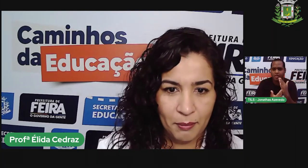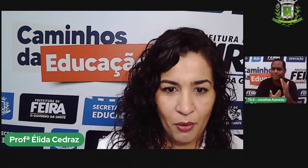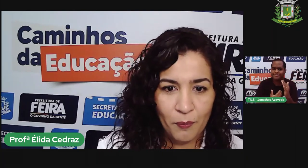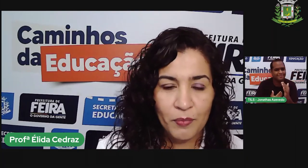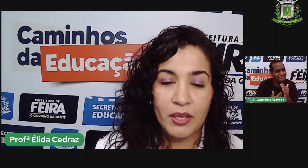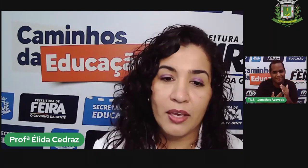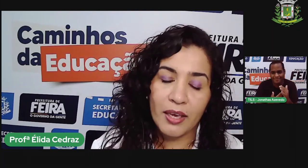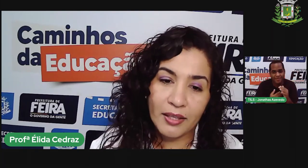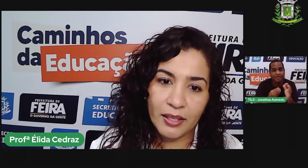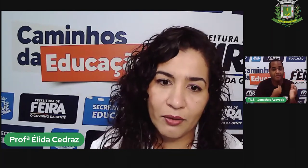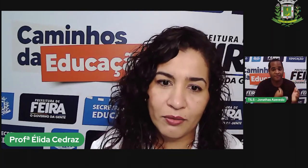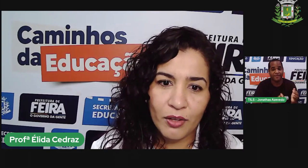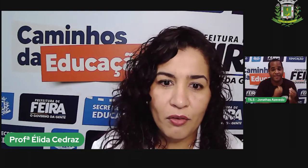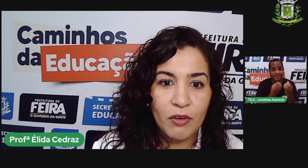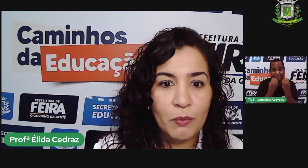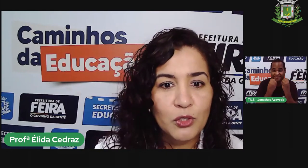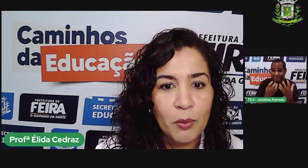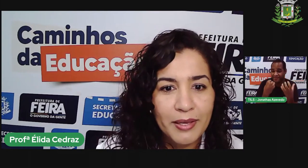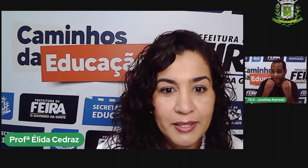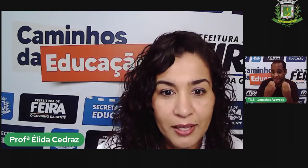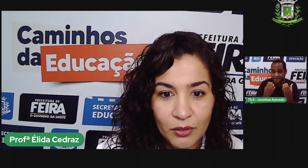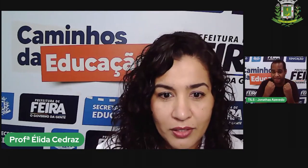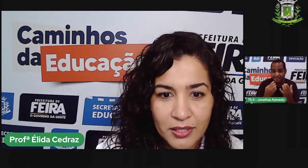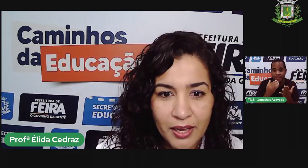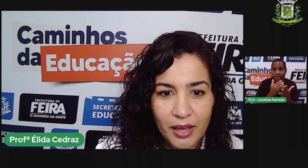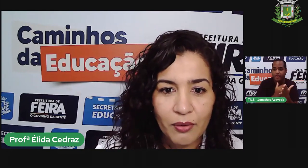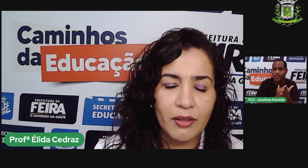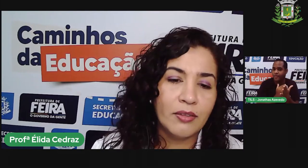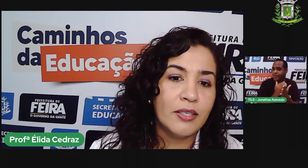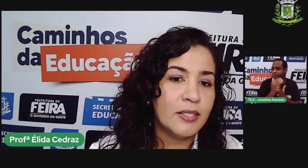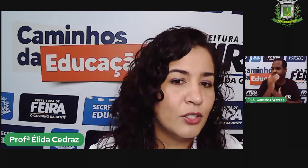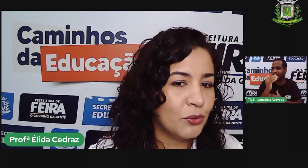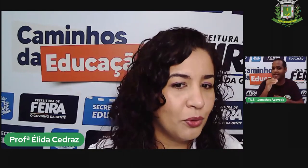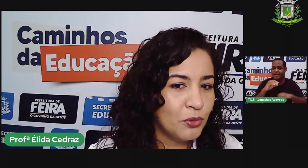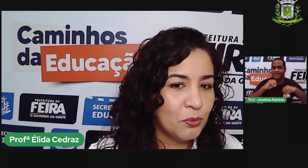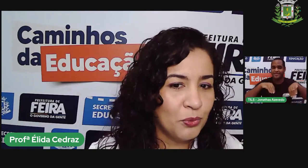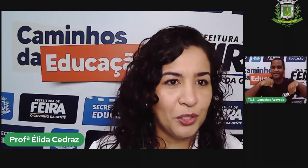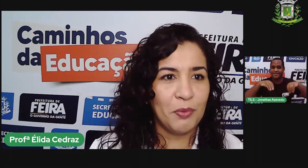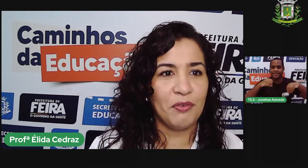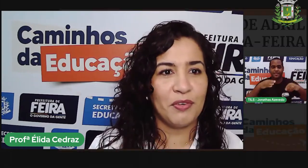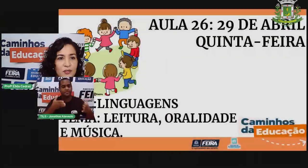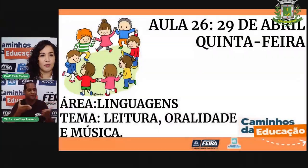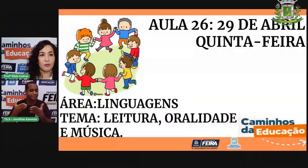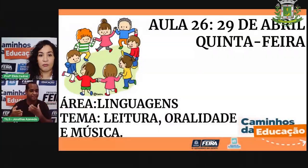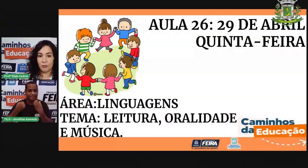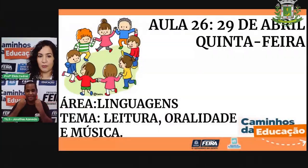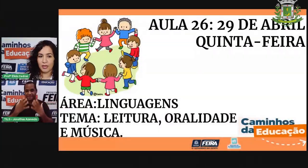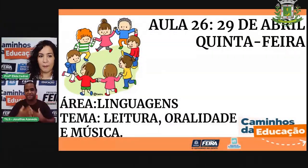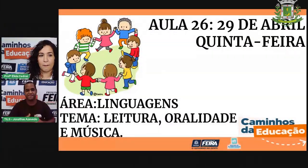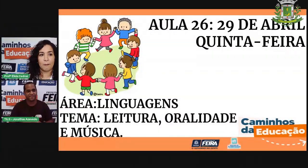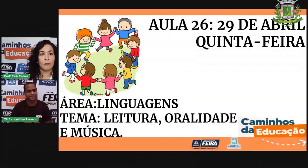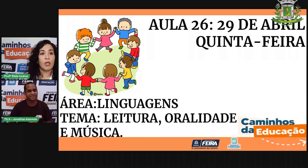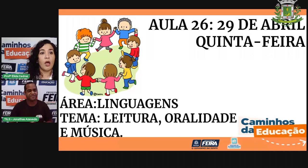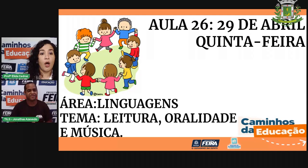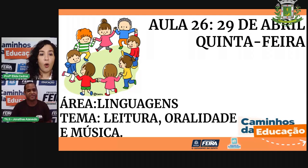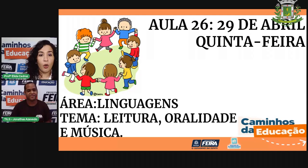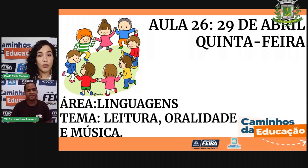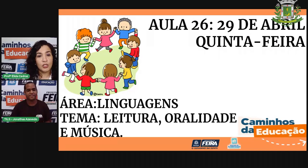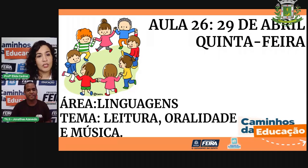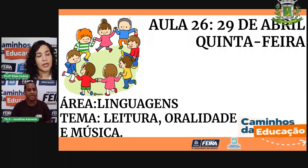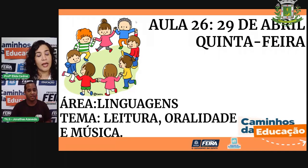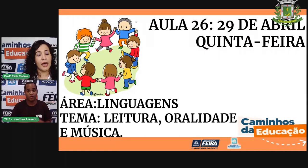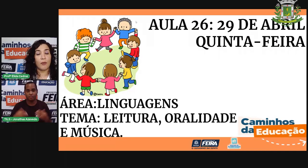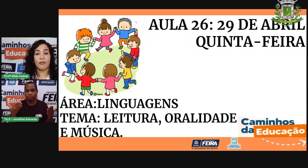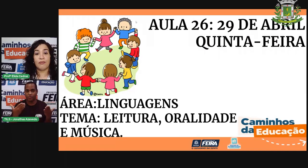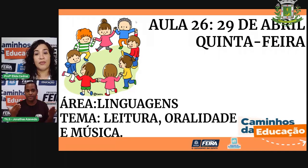aulazinha, tá bom? Então, vamos começar a nossa aula e sejam todos muito bem-vindos. Vamos lá.